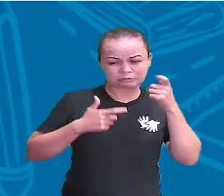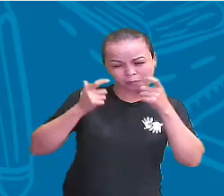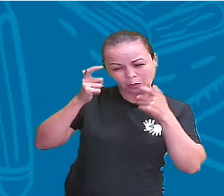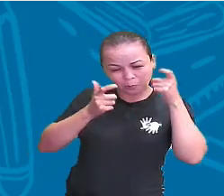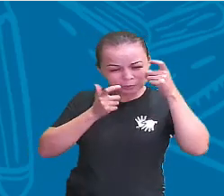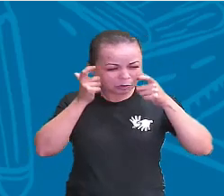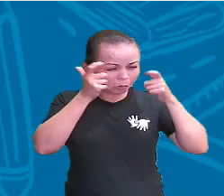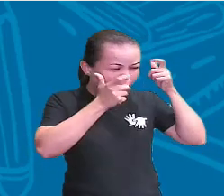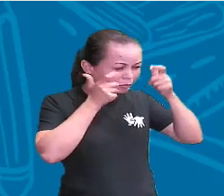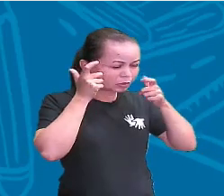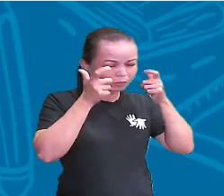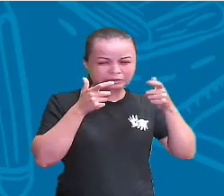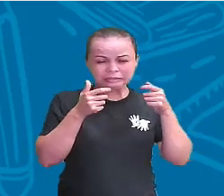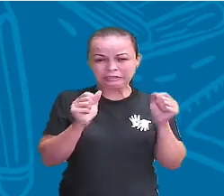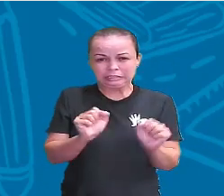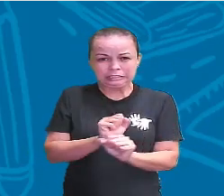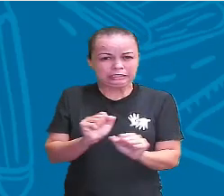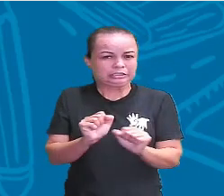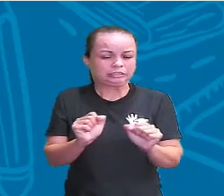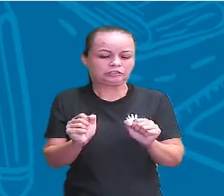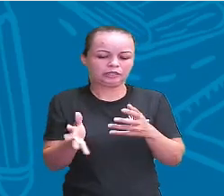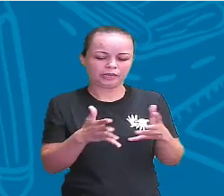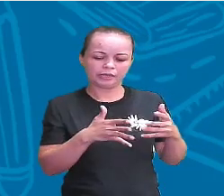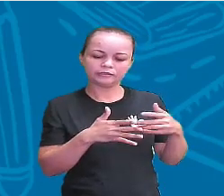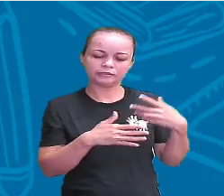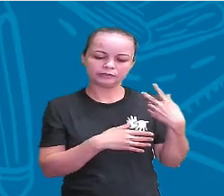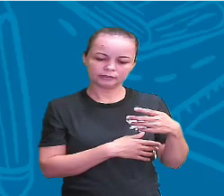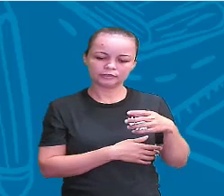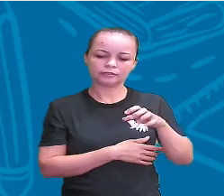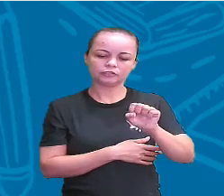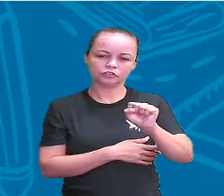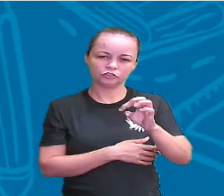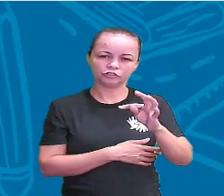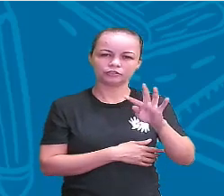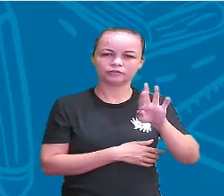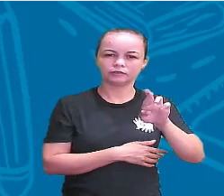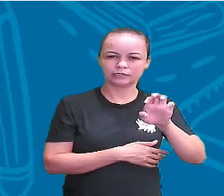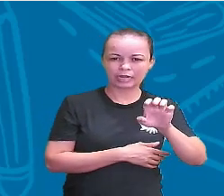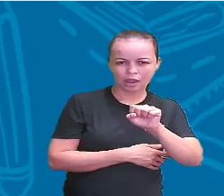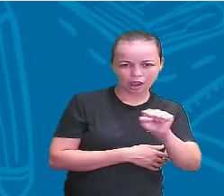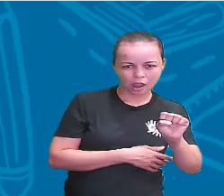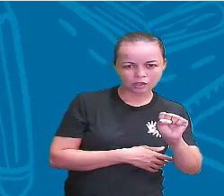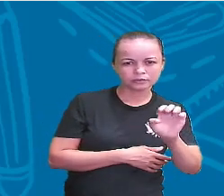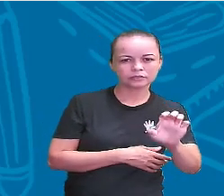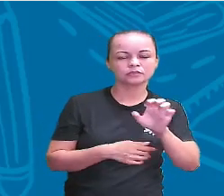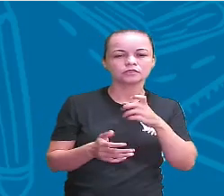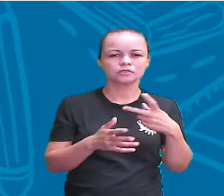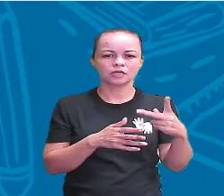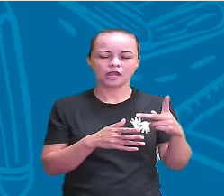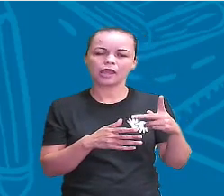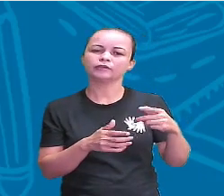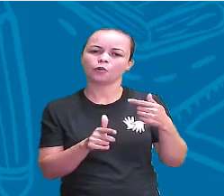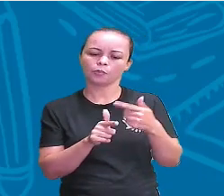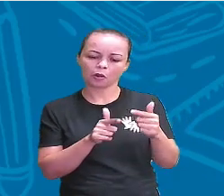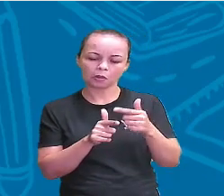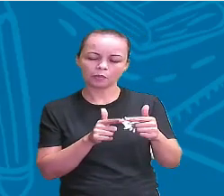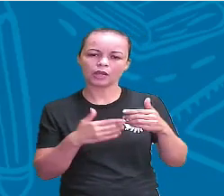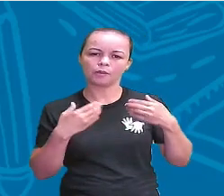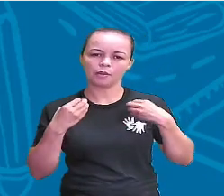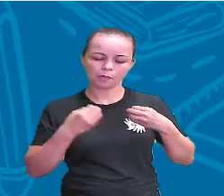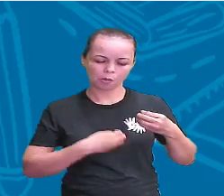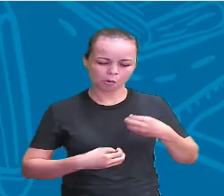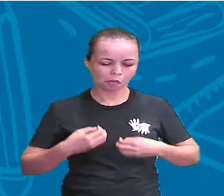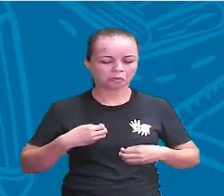se estressando e o estresse é um fator também que pode comprometer a saúde do nosso organismo,